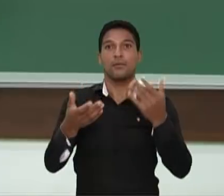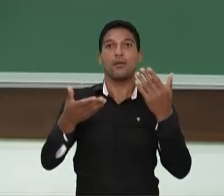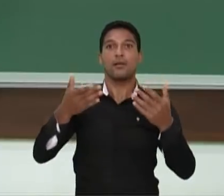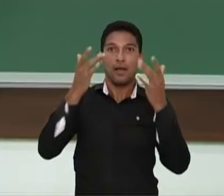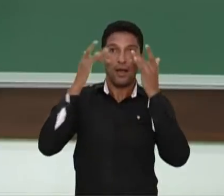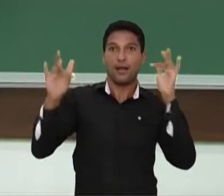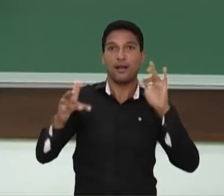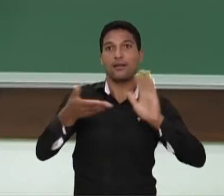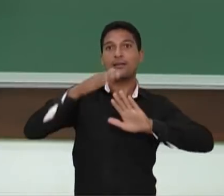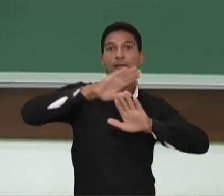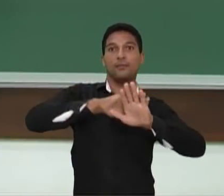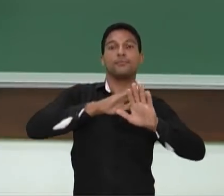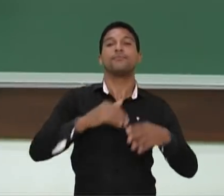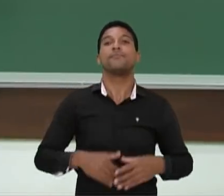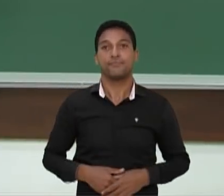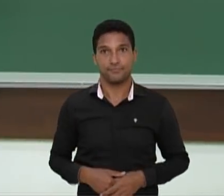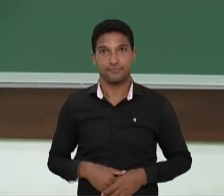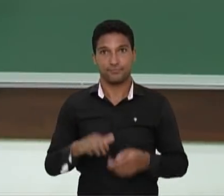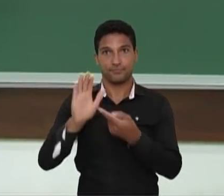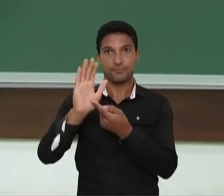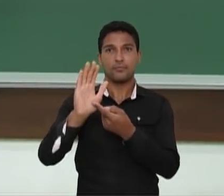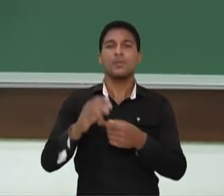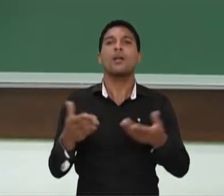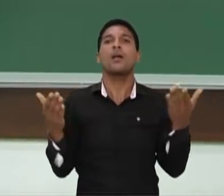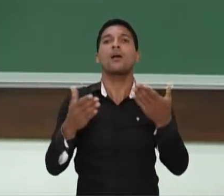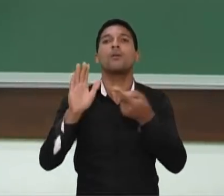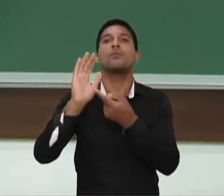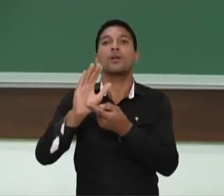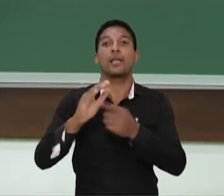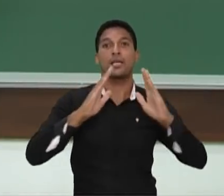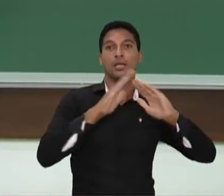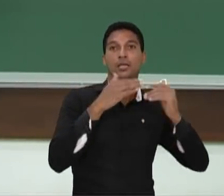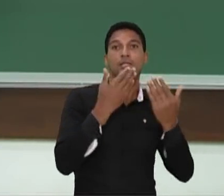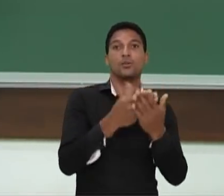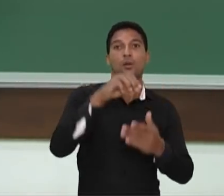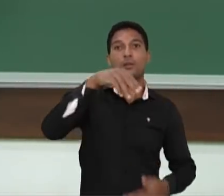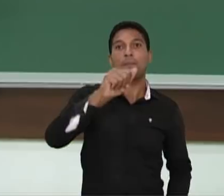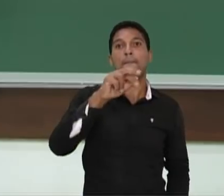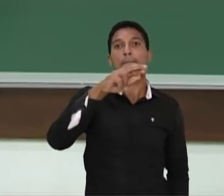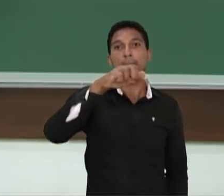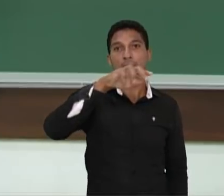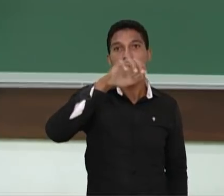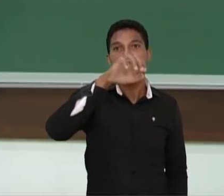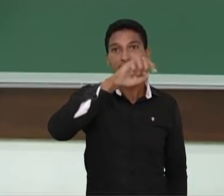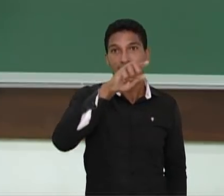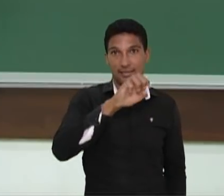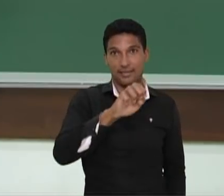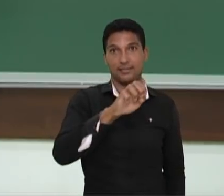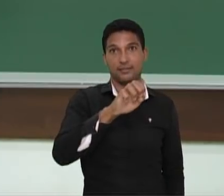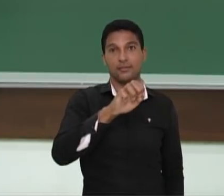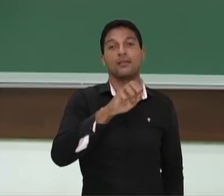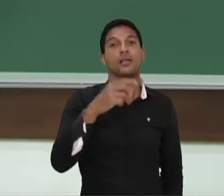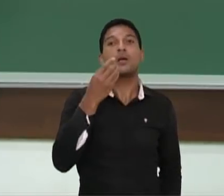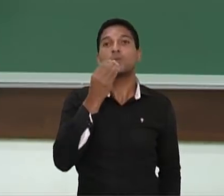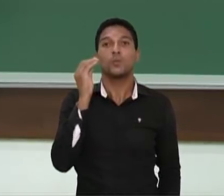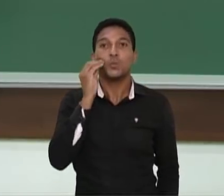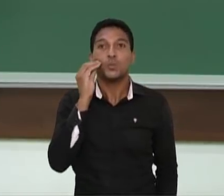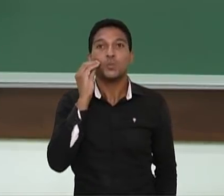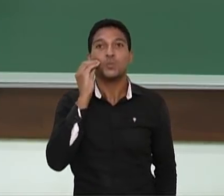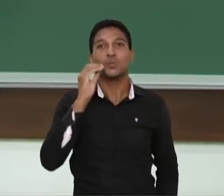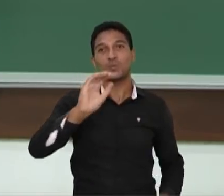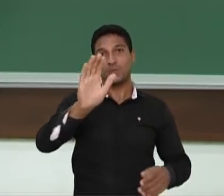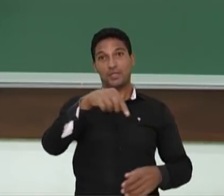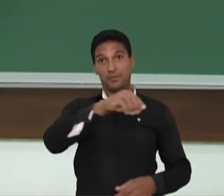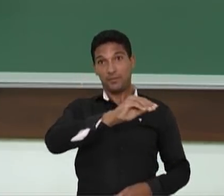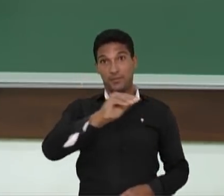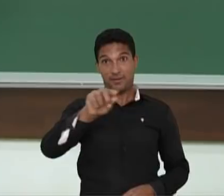cola, para 2 colégios. Colégio Marquês de Herval, tá? Então, um grande beijo para vocês. E